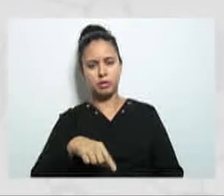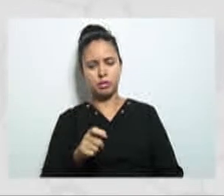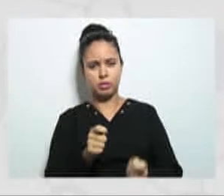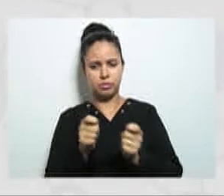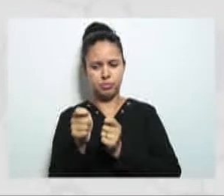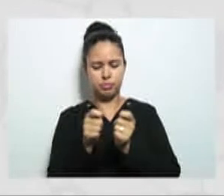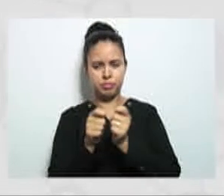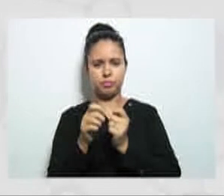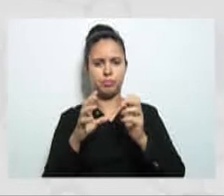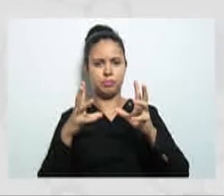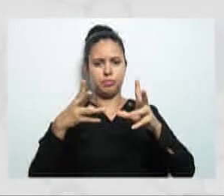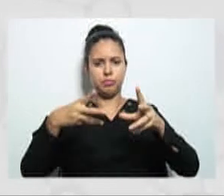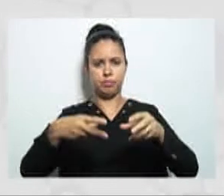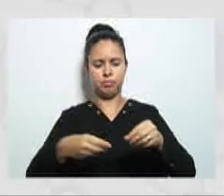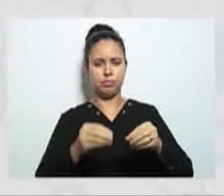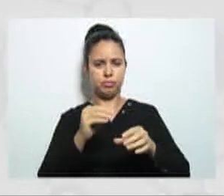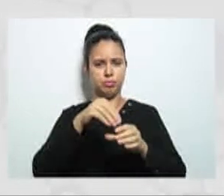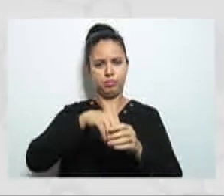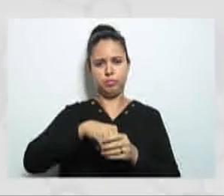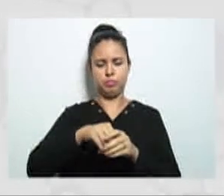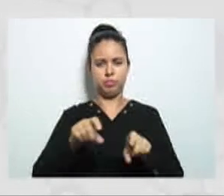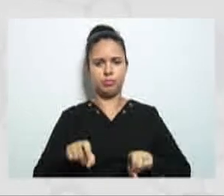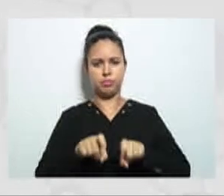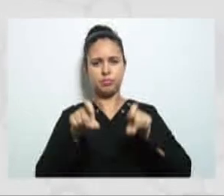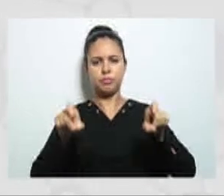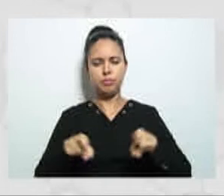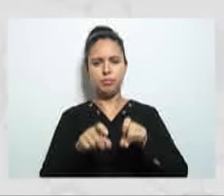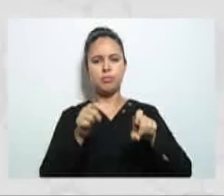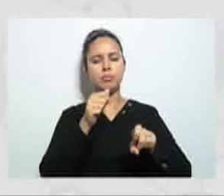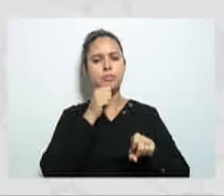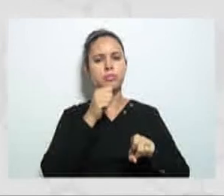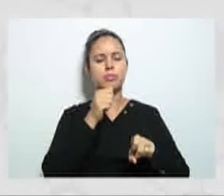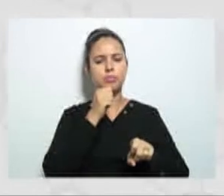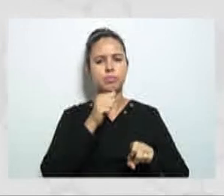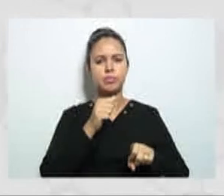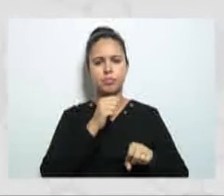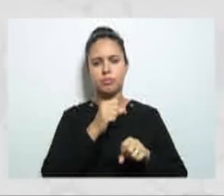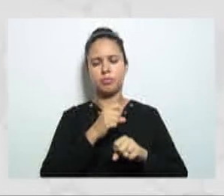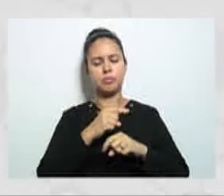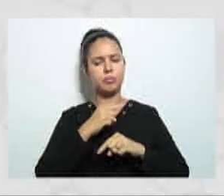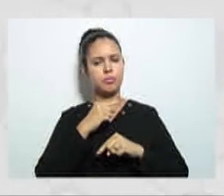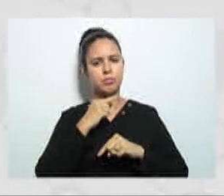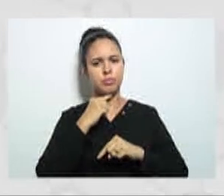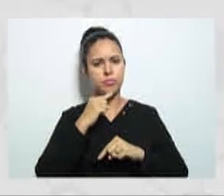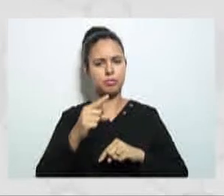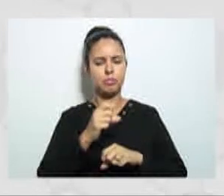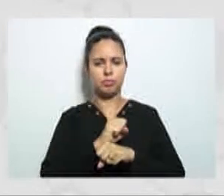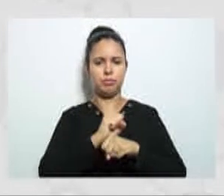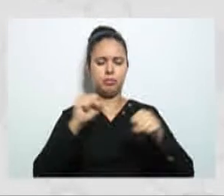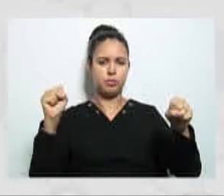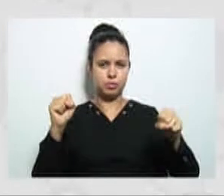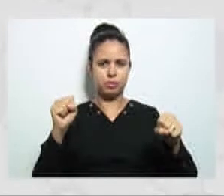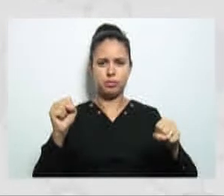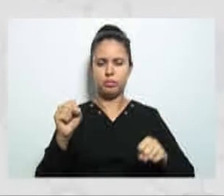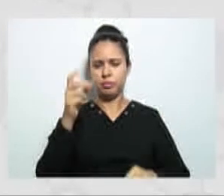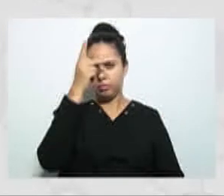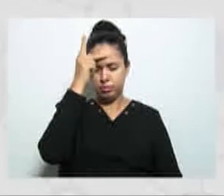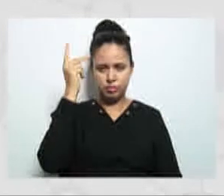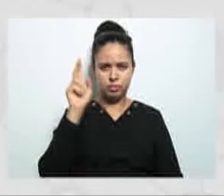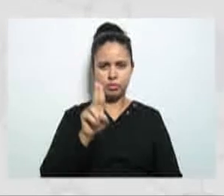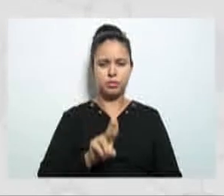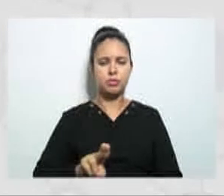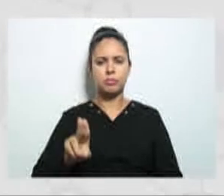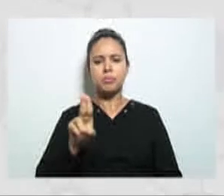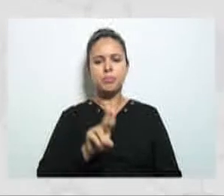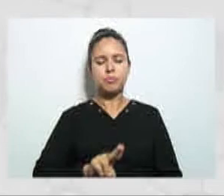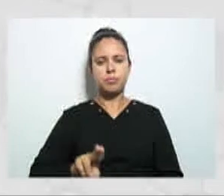todo o funcionamento do computador. Sem este, não seria possível um usuário comum utilizá-lo.